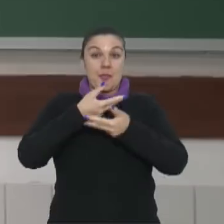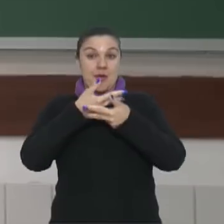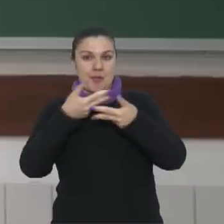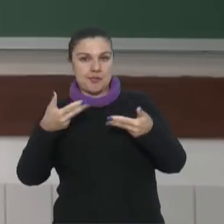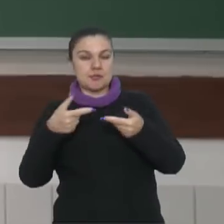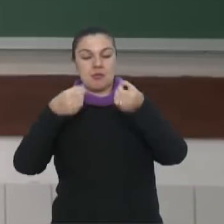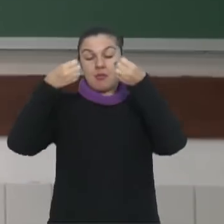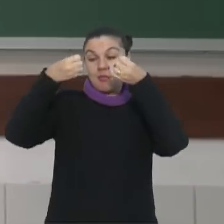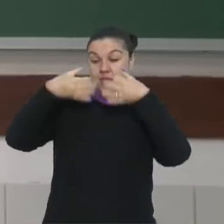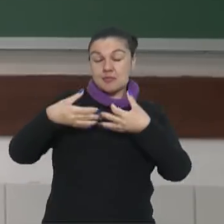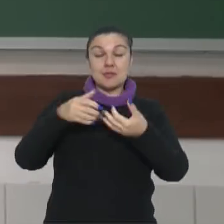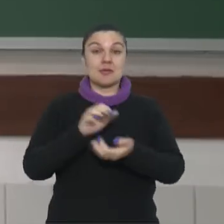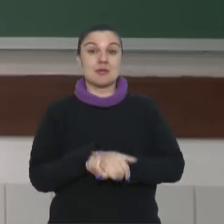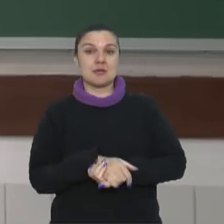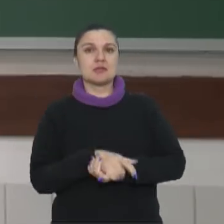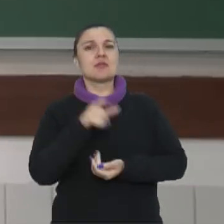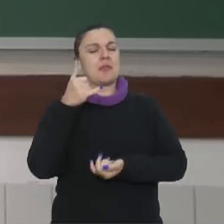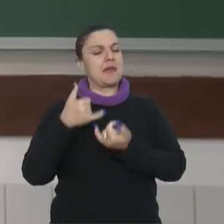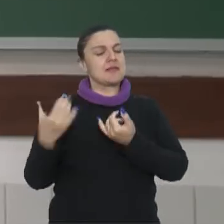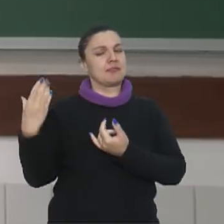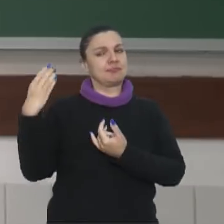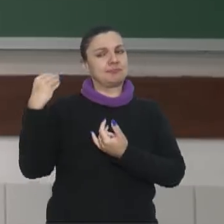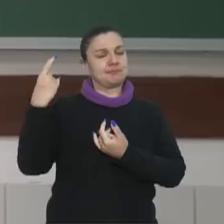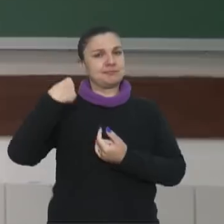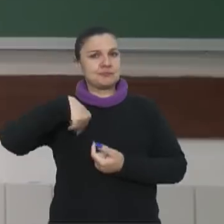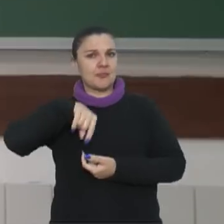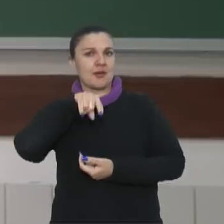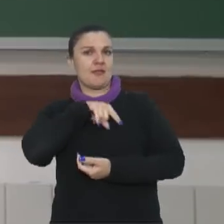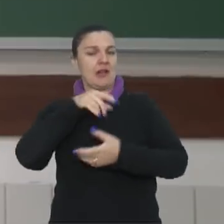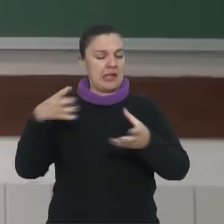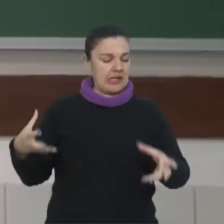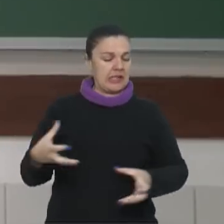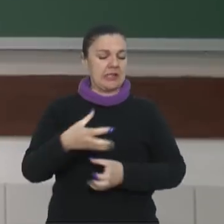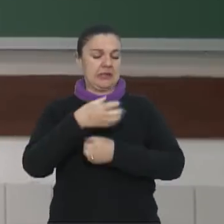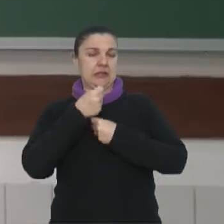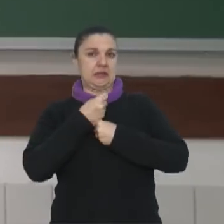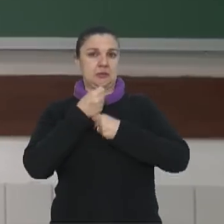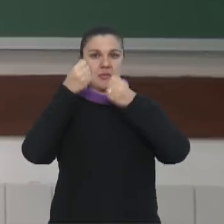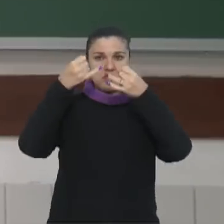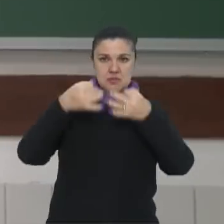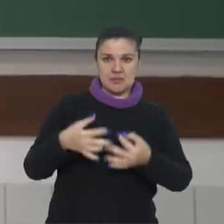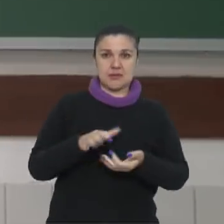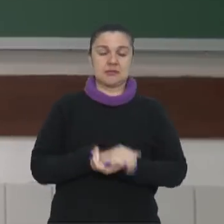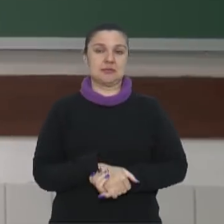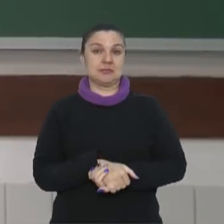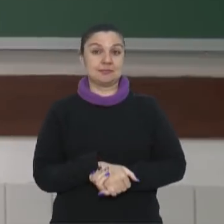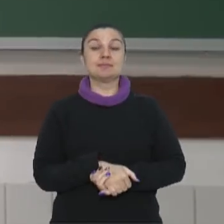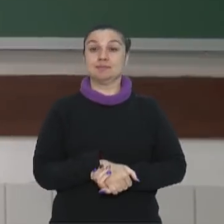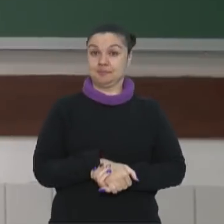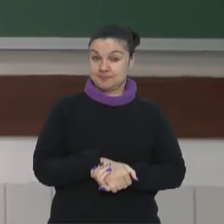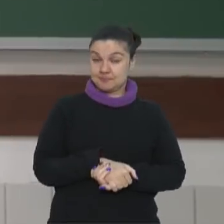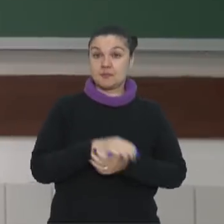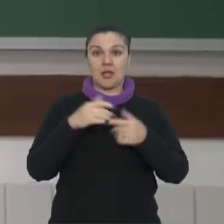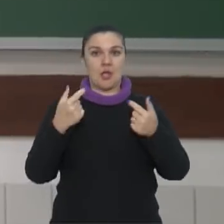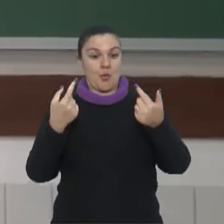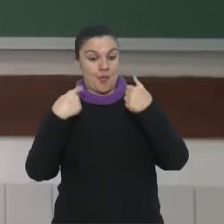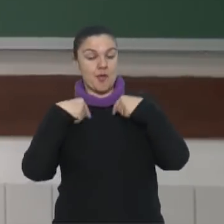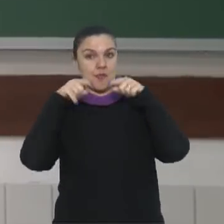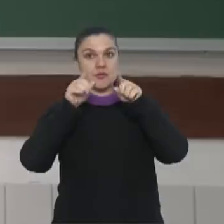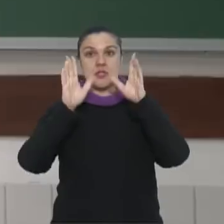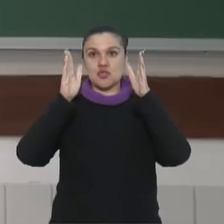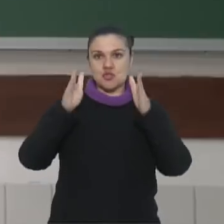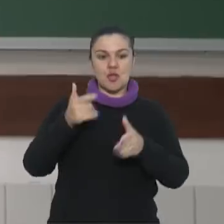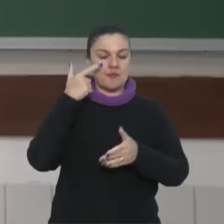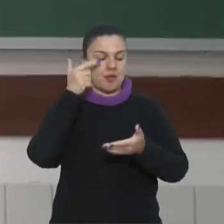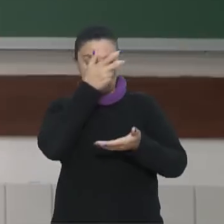é um discurso, ela fala comigo, ela traz uma mensagem, ela traz uma discussão, né? Então, eu e você já vimos alguém